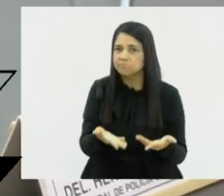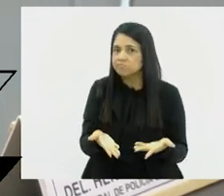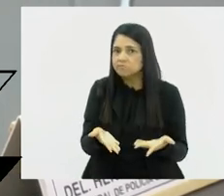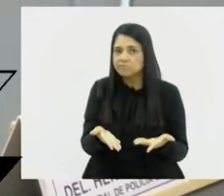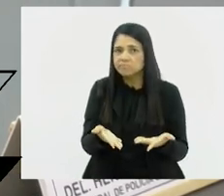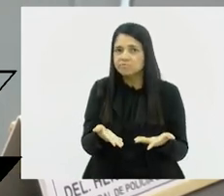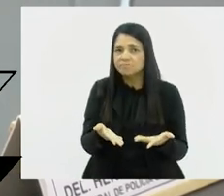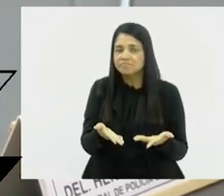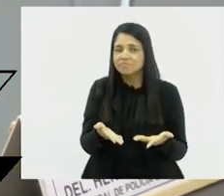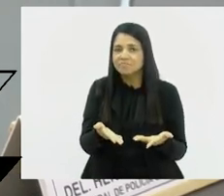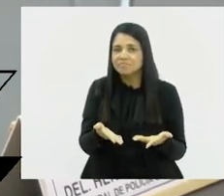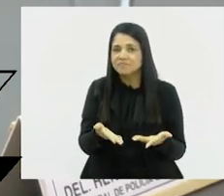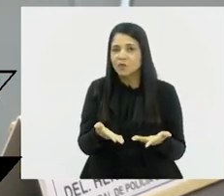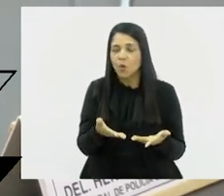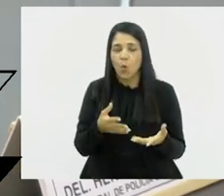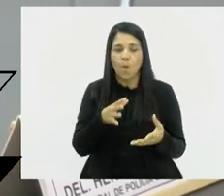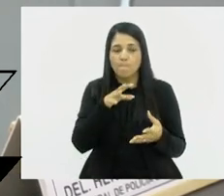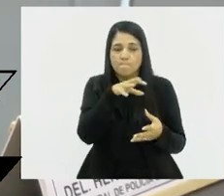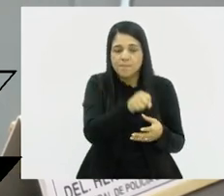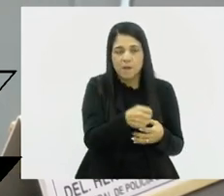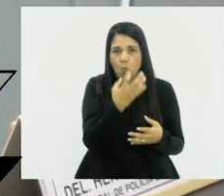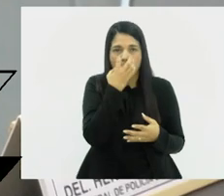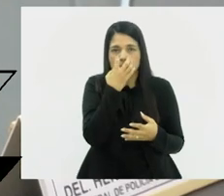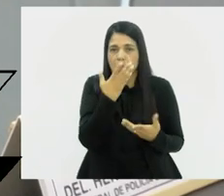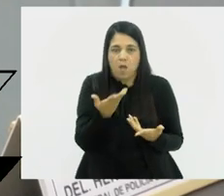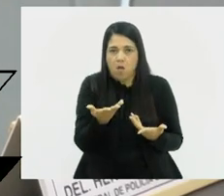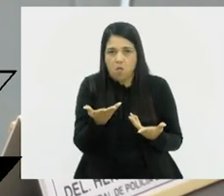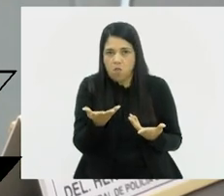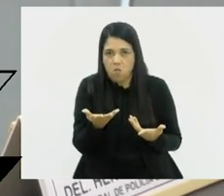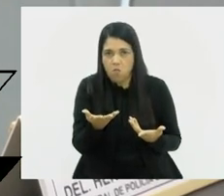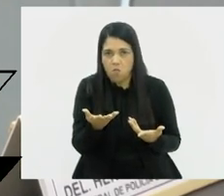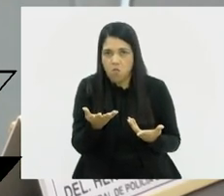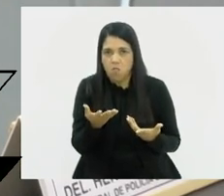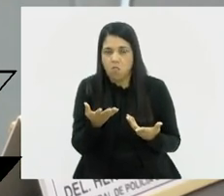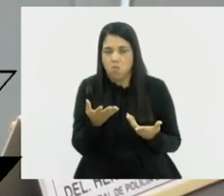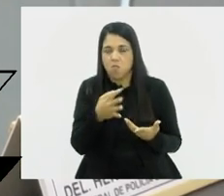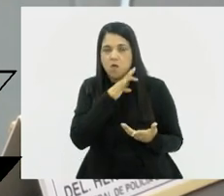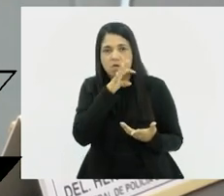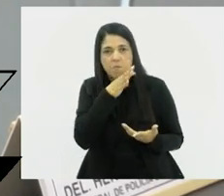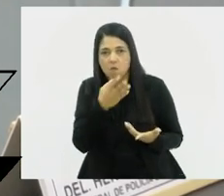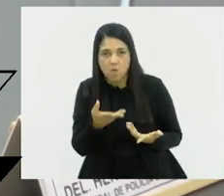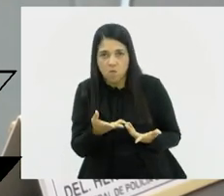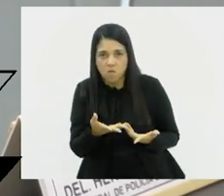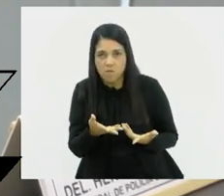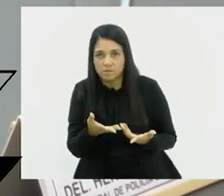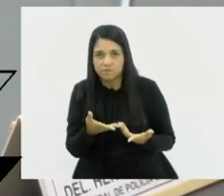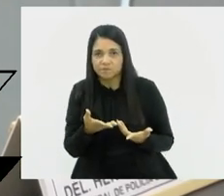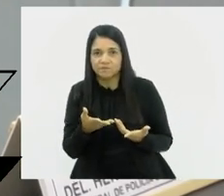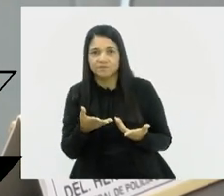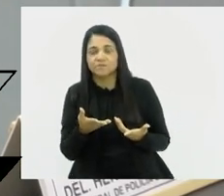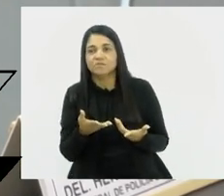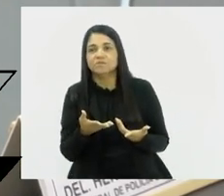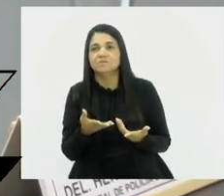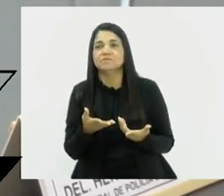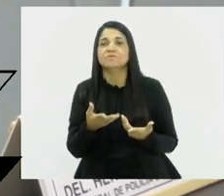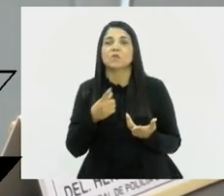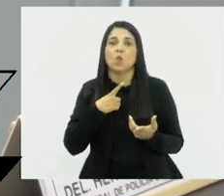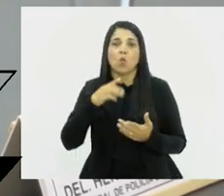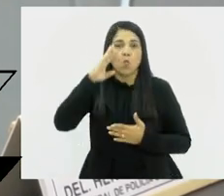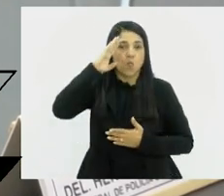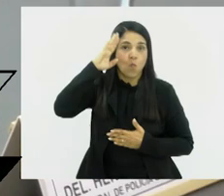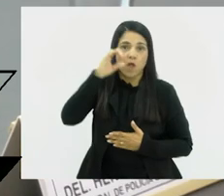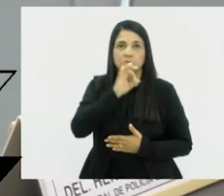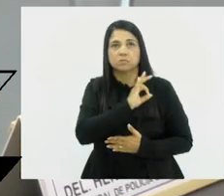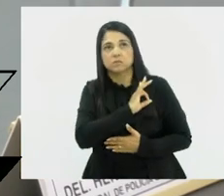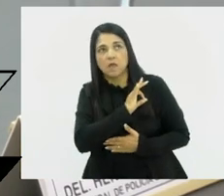de resgate ou captura de animais. Então, também não vai ser razoável imaginar que um guarda municipal, que um policial militar,